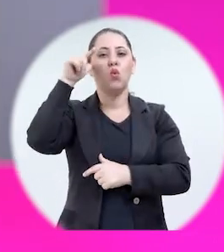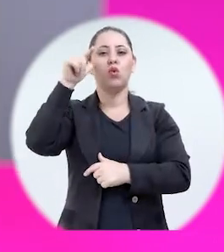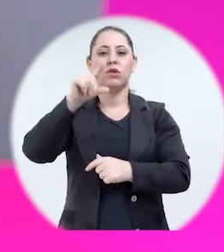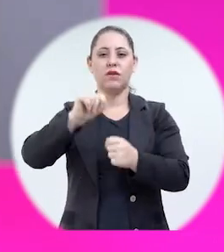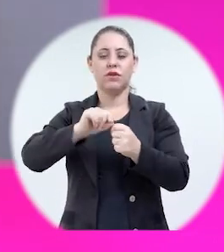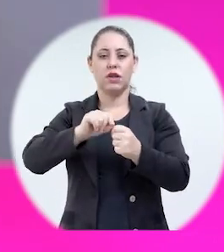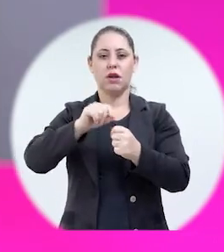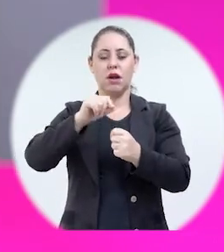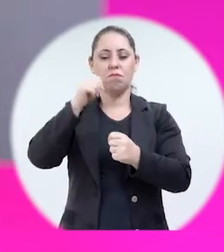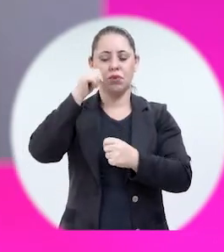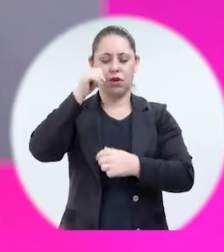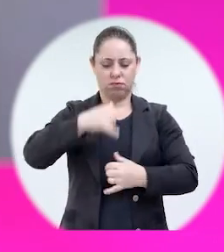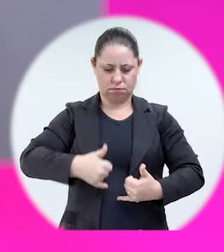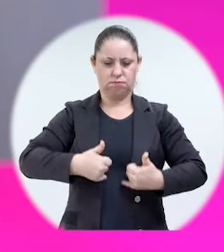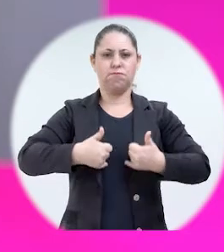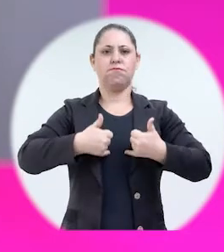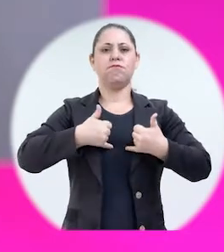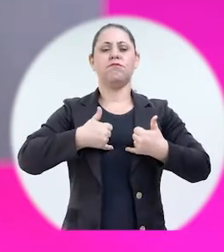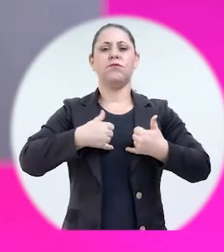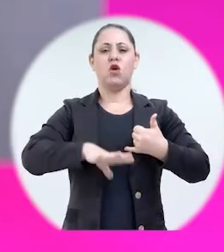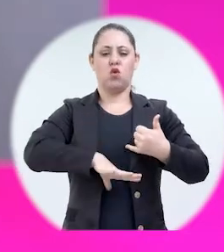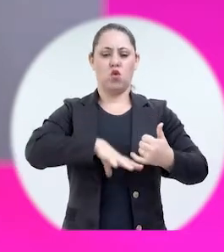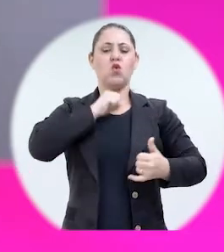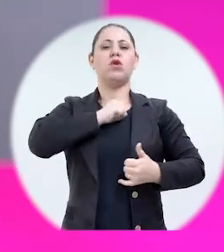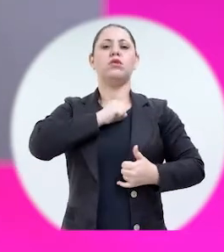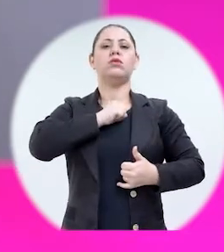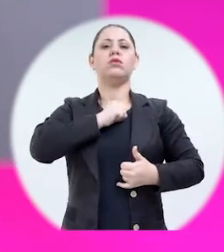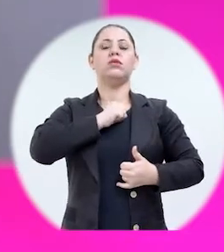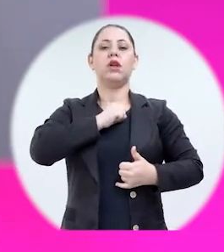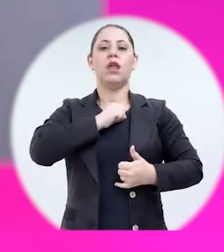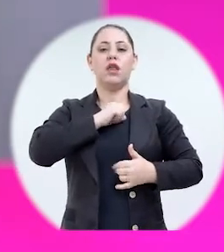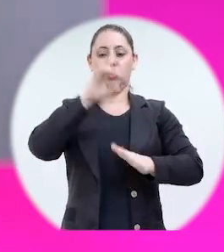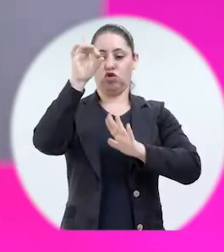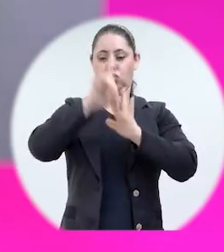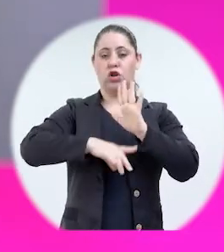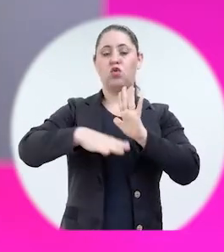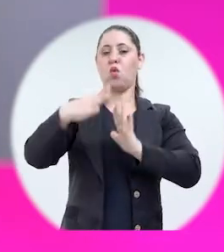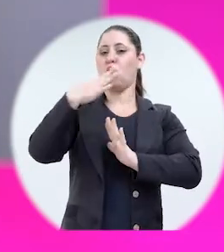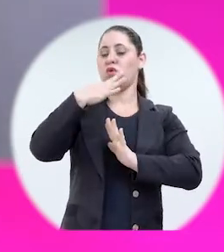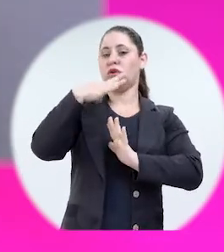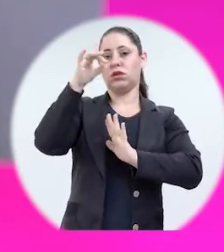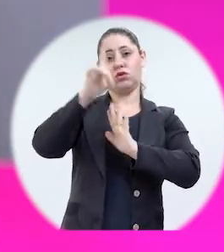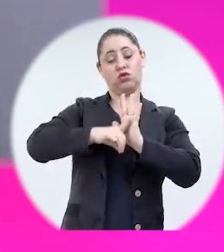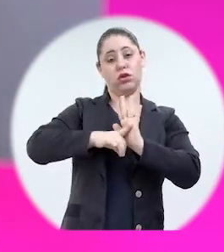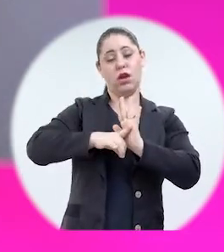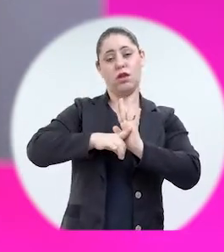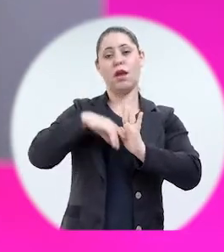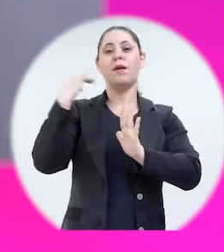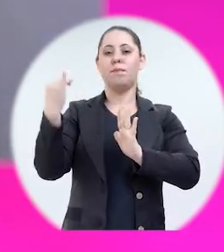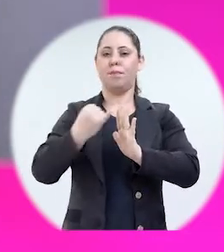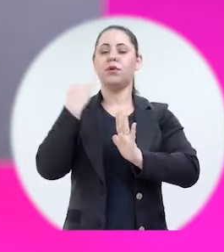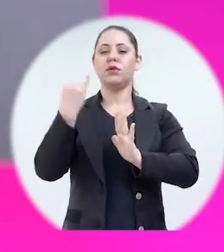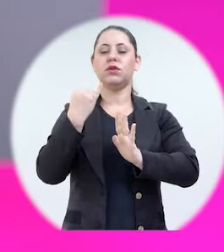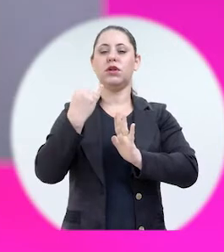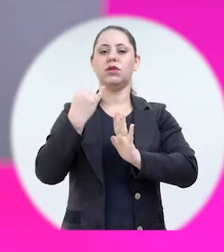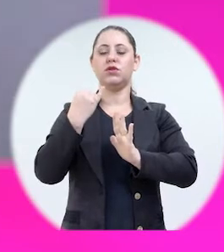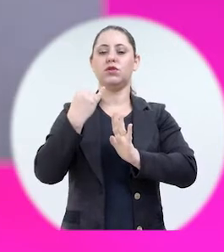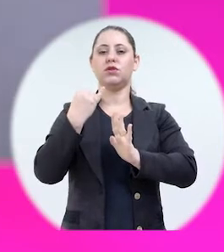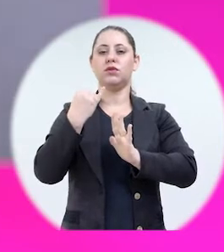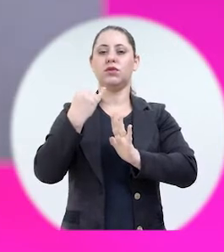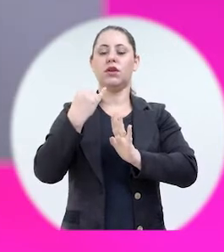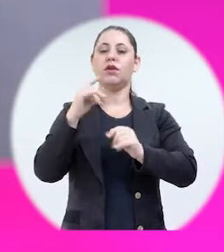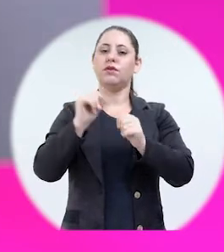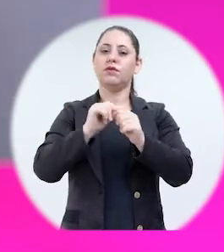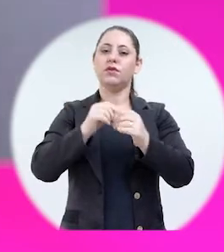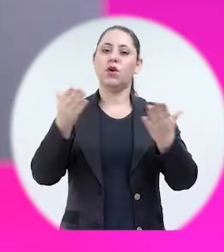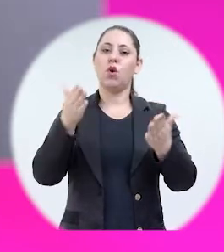fato consegue empoderar. É o primeiro passo, né? Para a gente não ter lesão aos nossos direitos, é a gente conhecer quais são os nossos direitos. Então, a gente tem